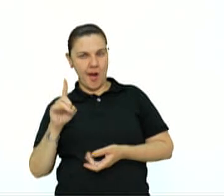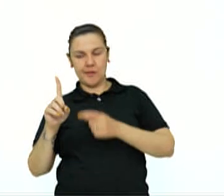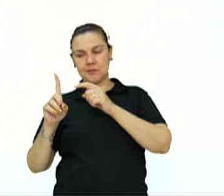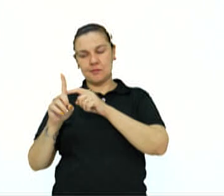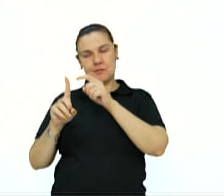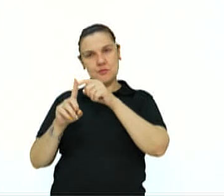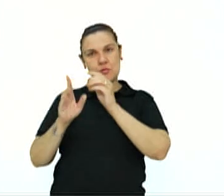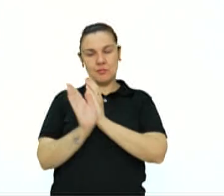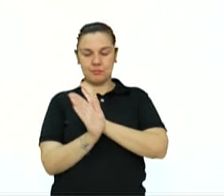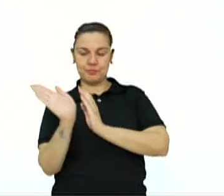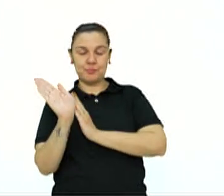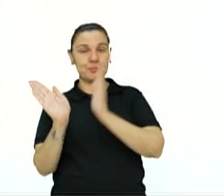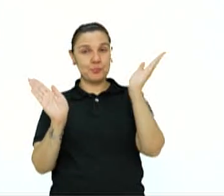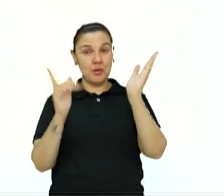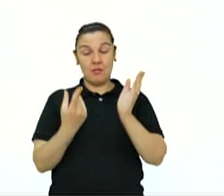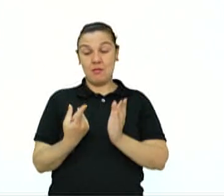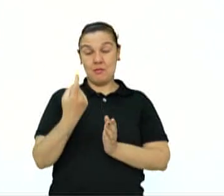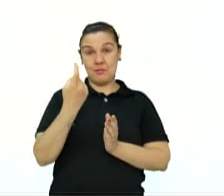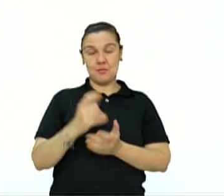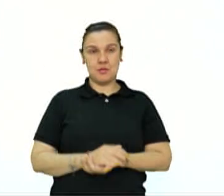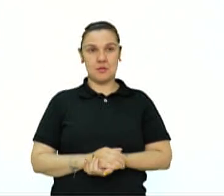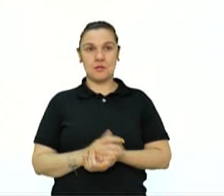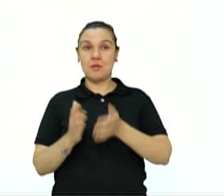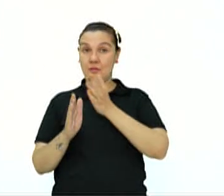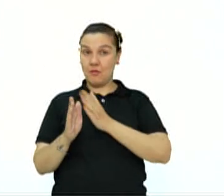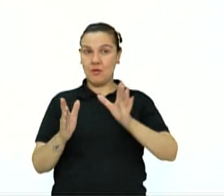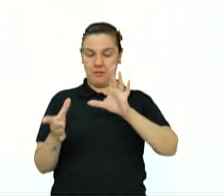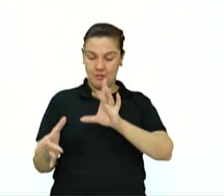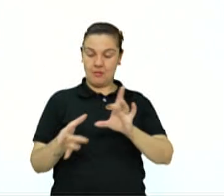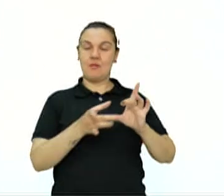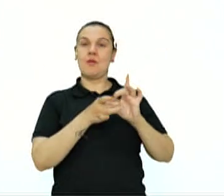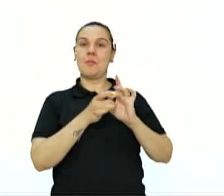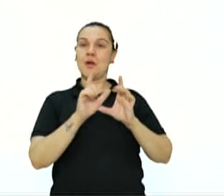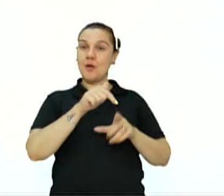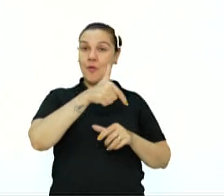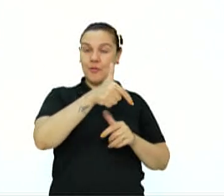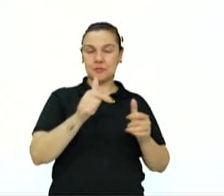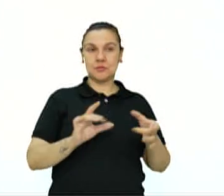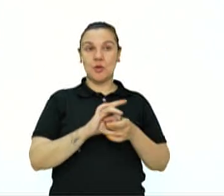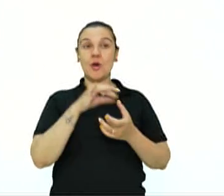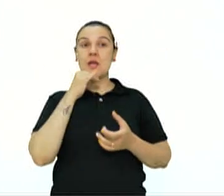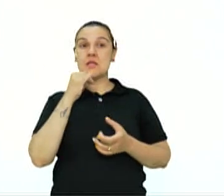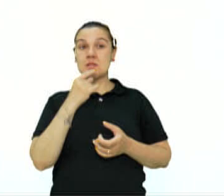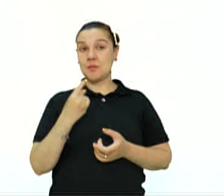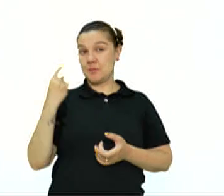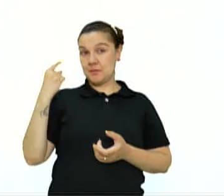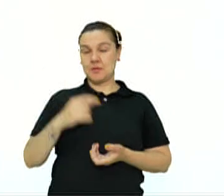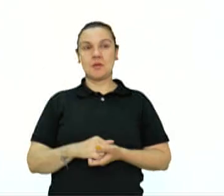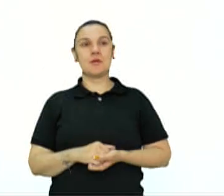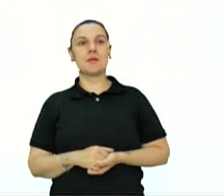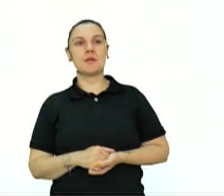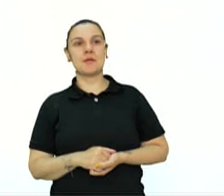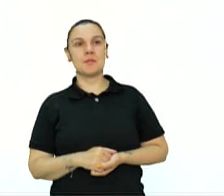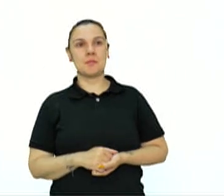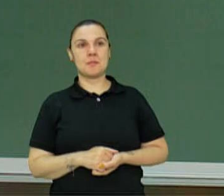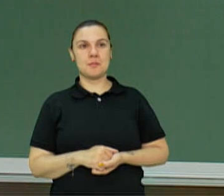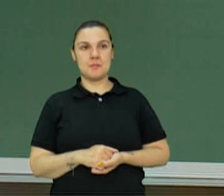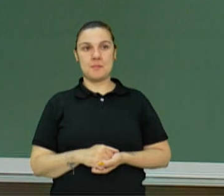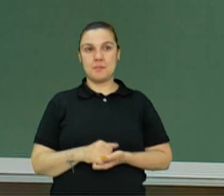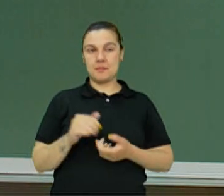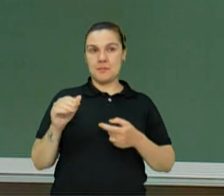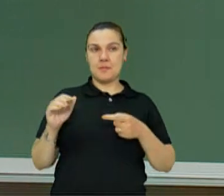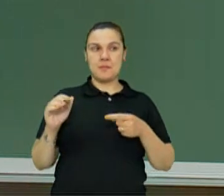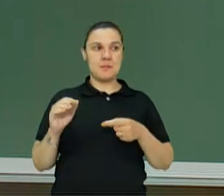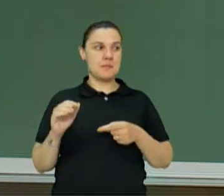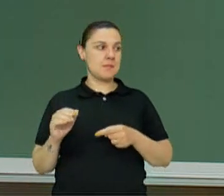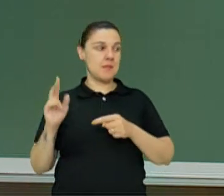uma parte da sua história, que é única, e outra parte que é compartilhada com outras linhagens. Por exemplo, olha lá, ó. A linha ali, ó.